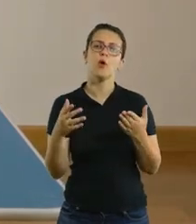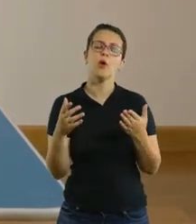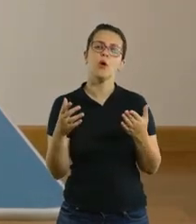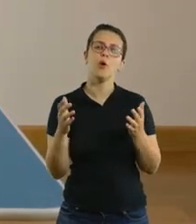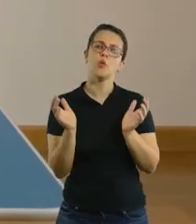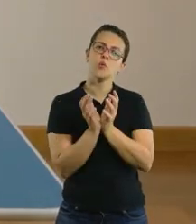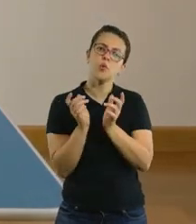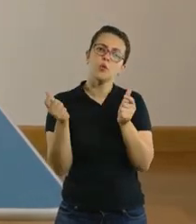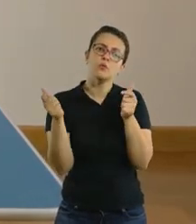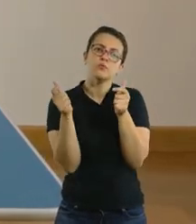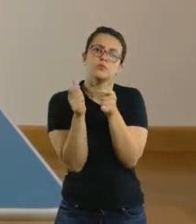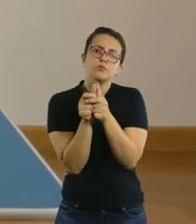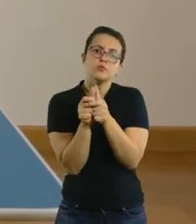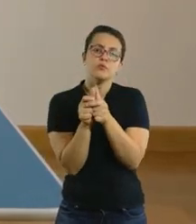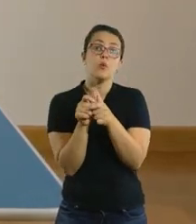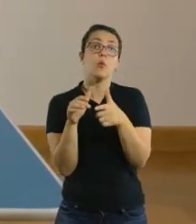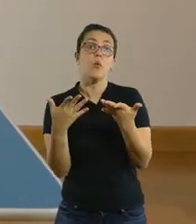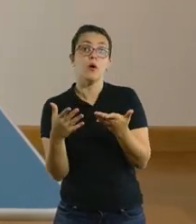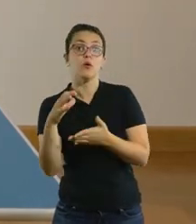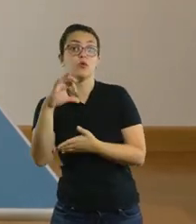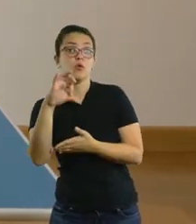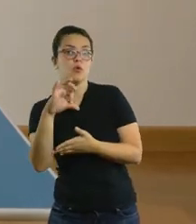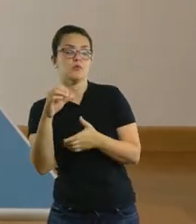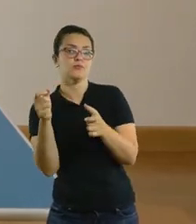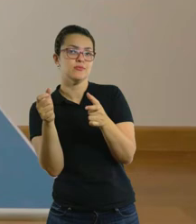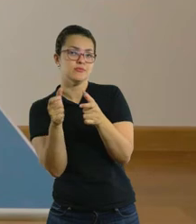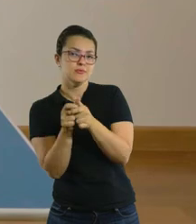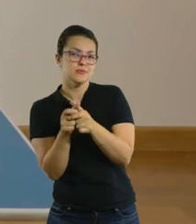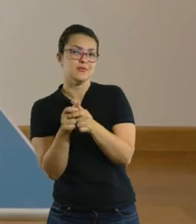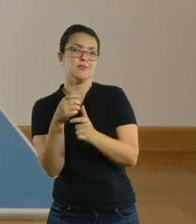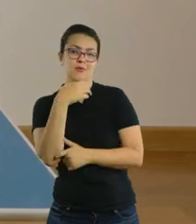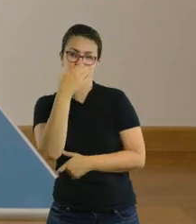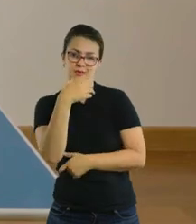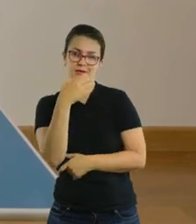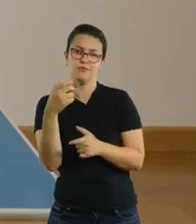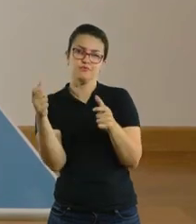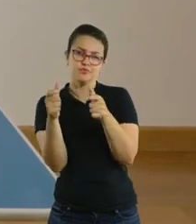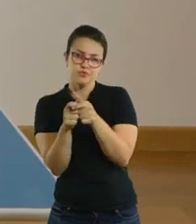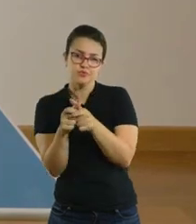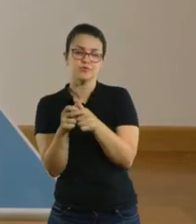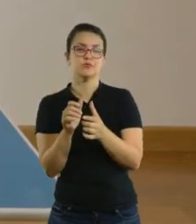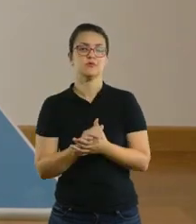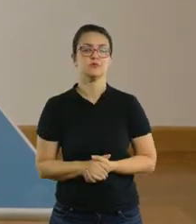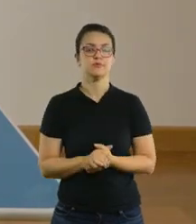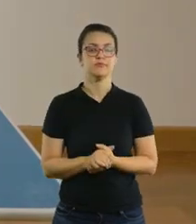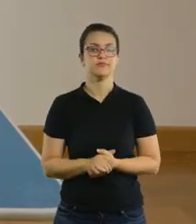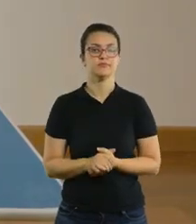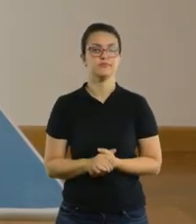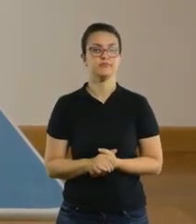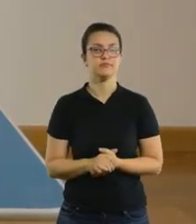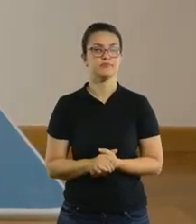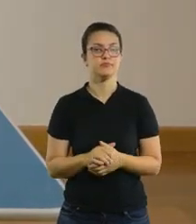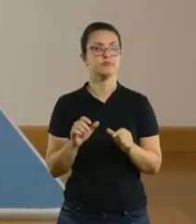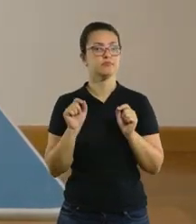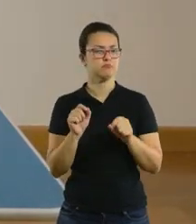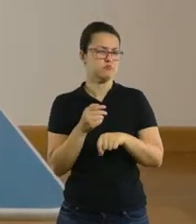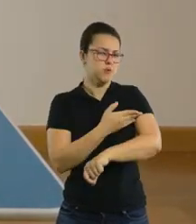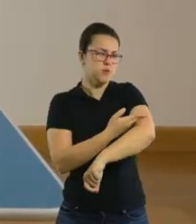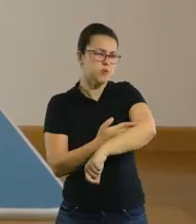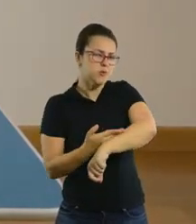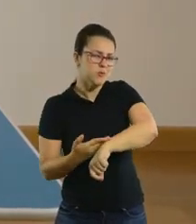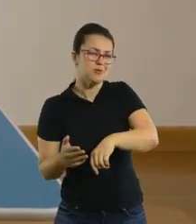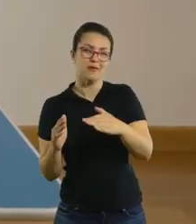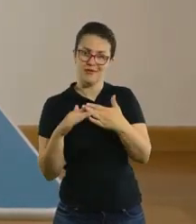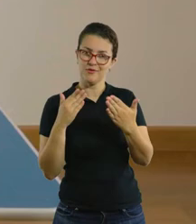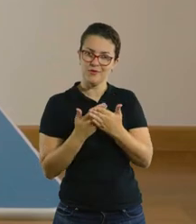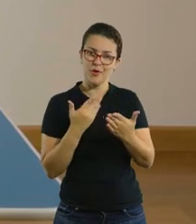Qual é o menor? Onde tem menos fruta? O 9, que são as maçãs, tá? Aí eu faço, a gente